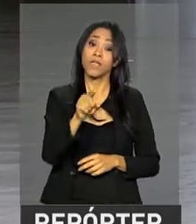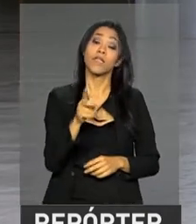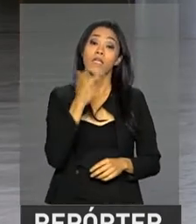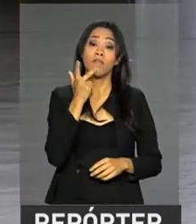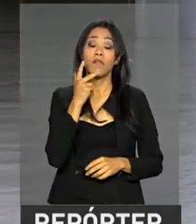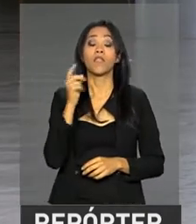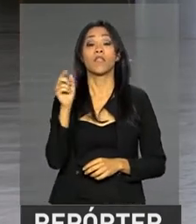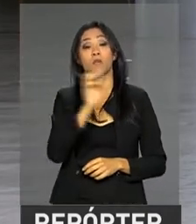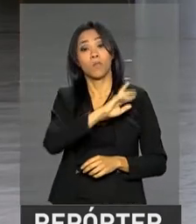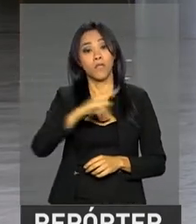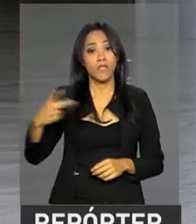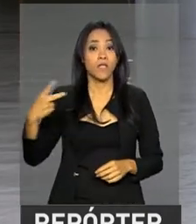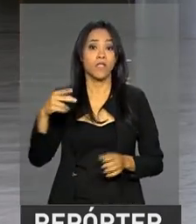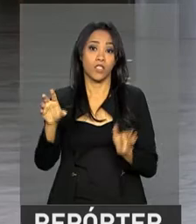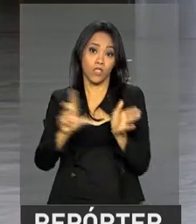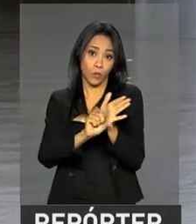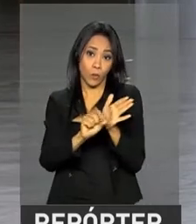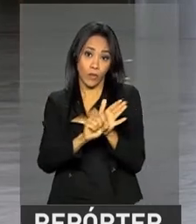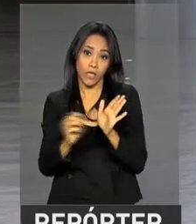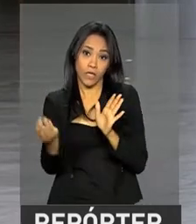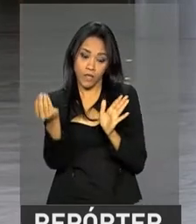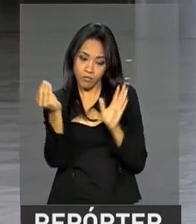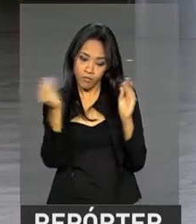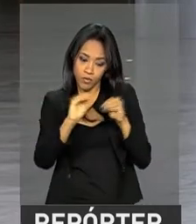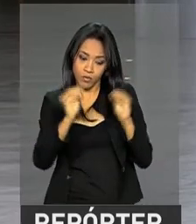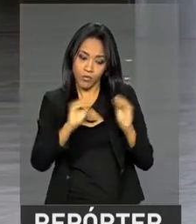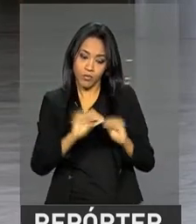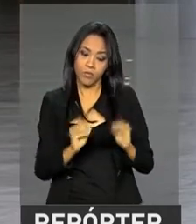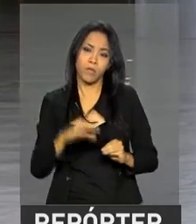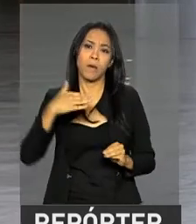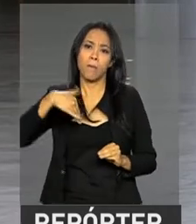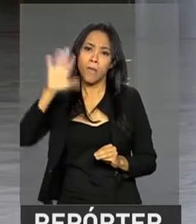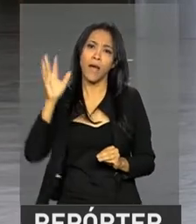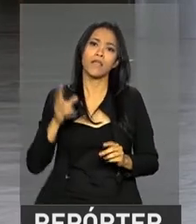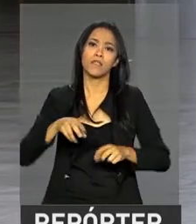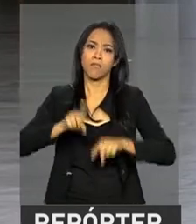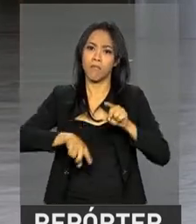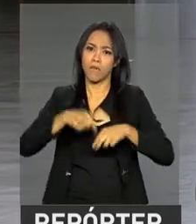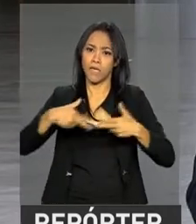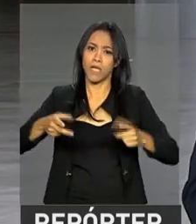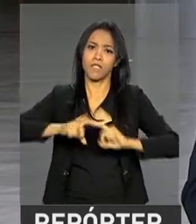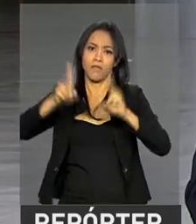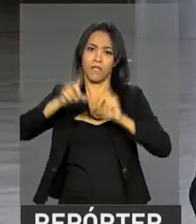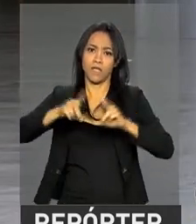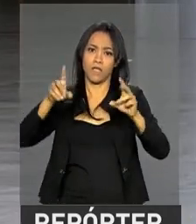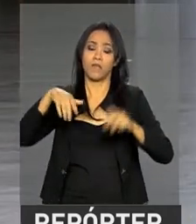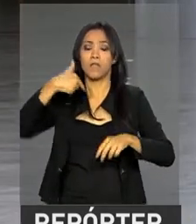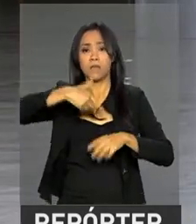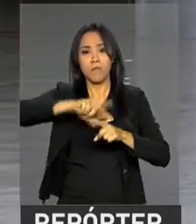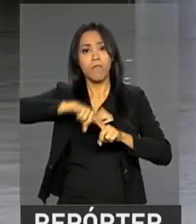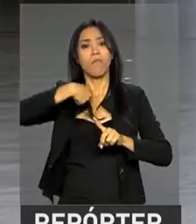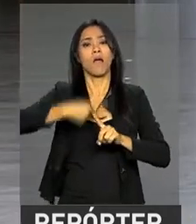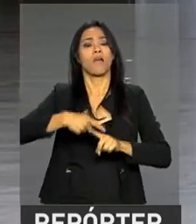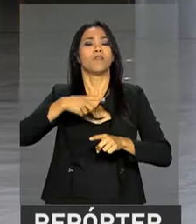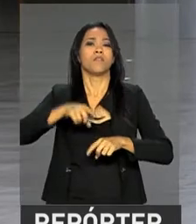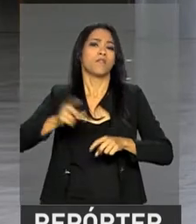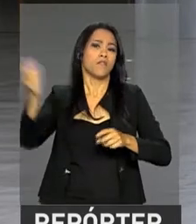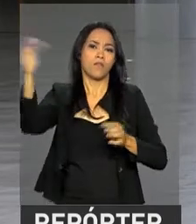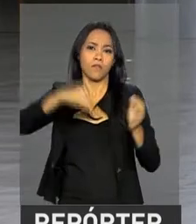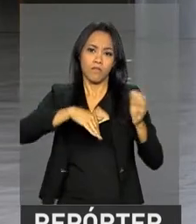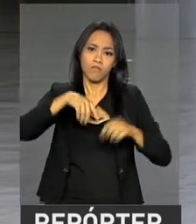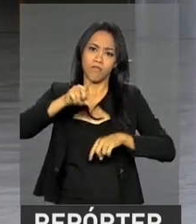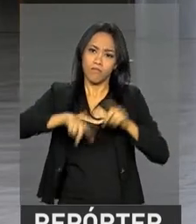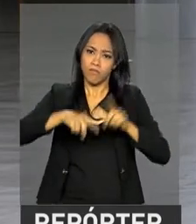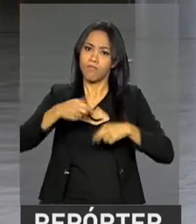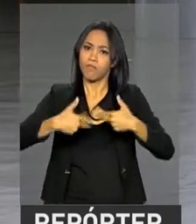no Twitter, agora pela manhã, dizendo que mais importações, mais exportações e mais postos de trabalho, segundo o presidente,